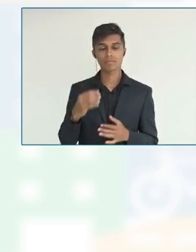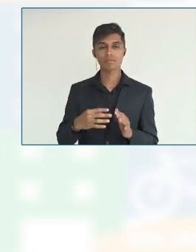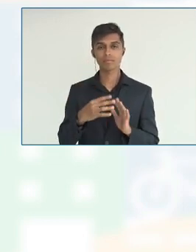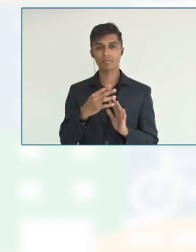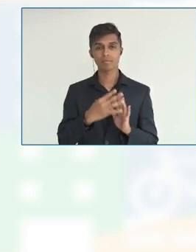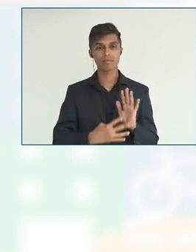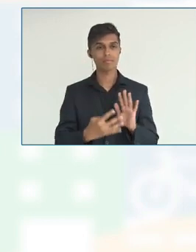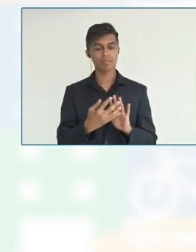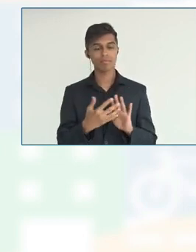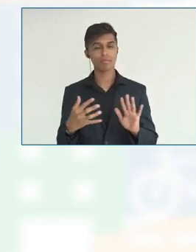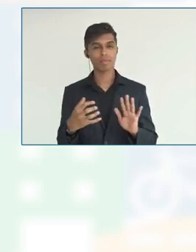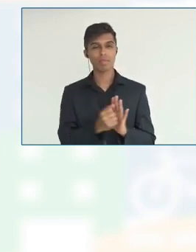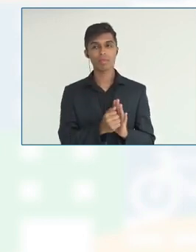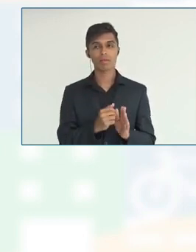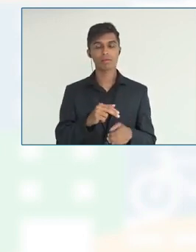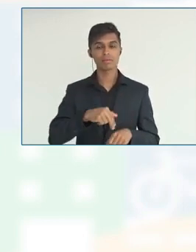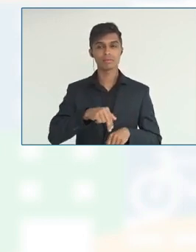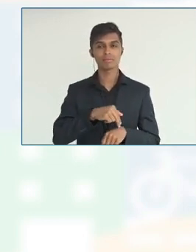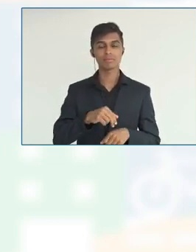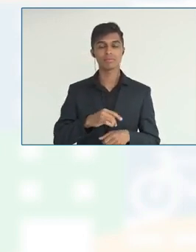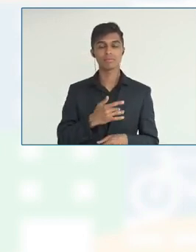de Saúde,